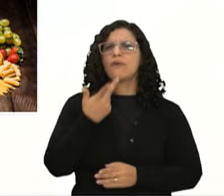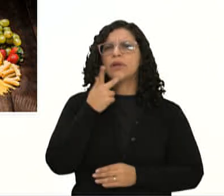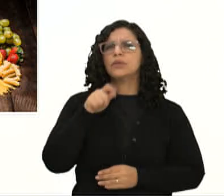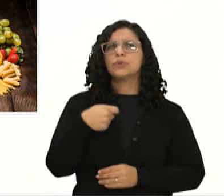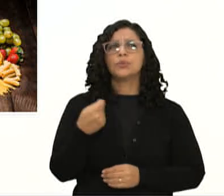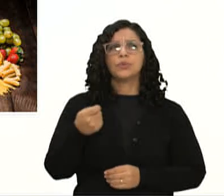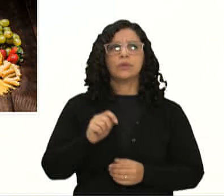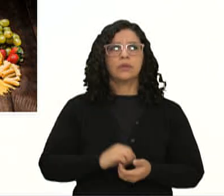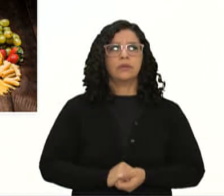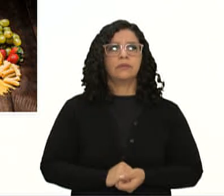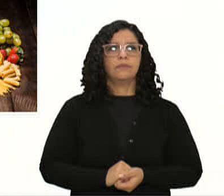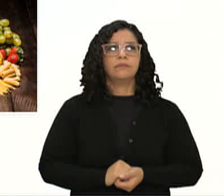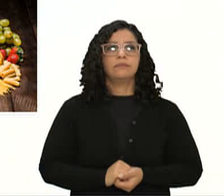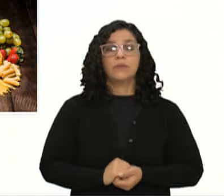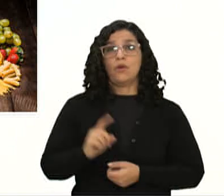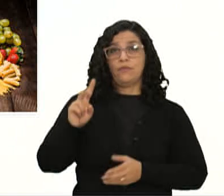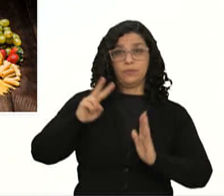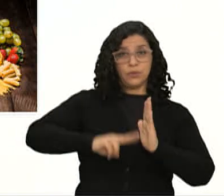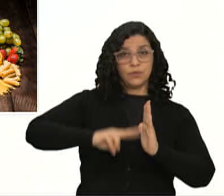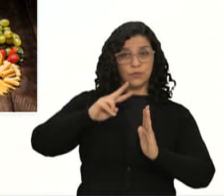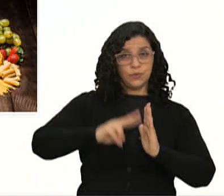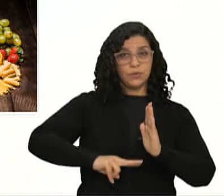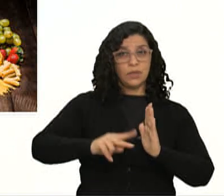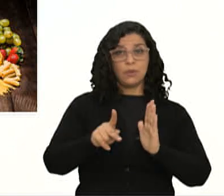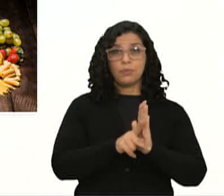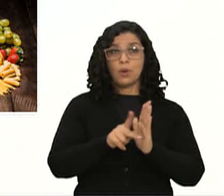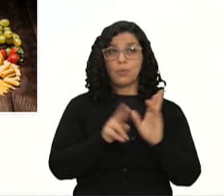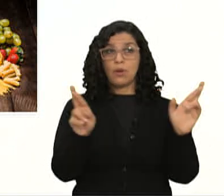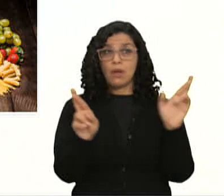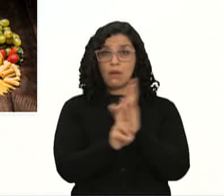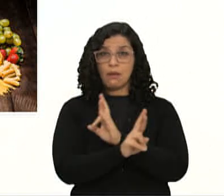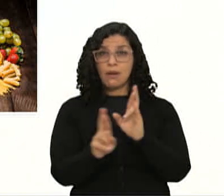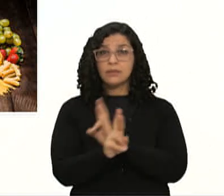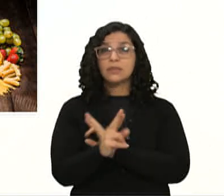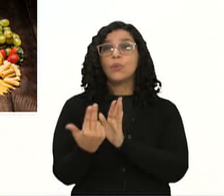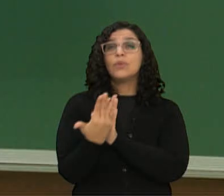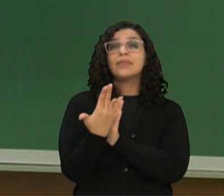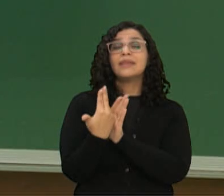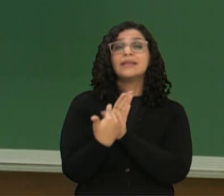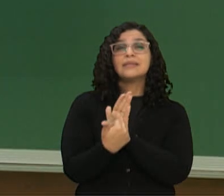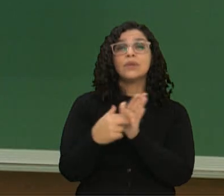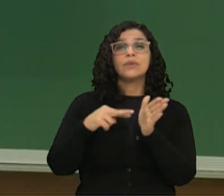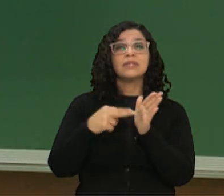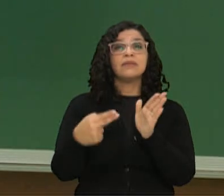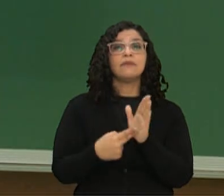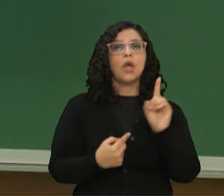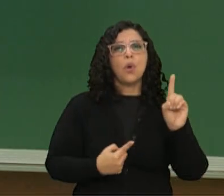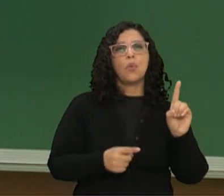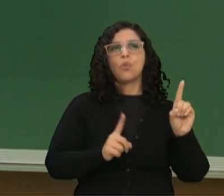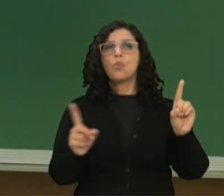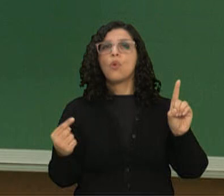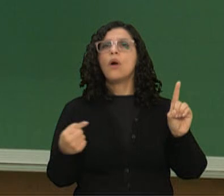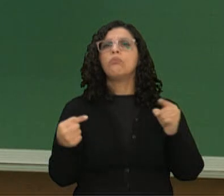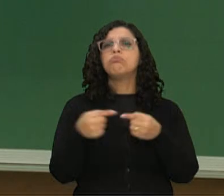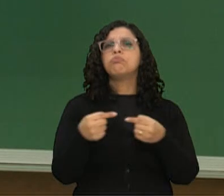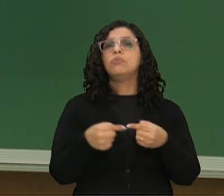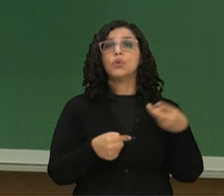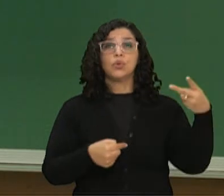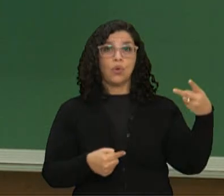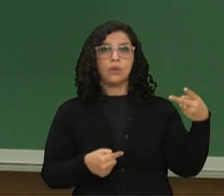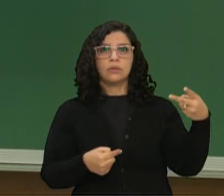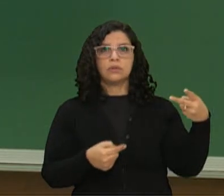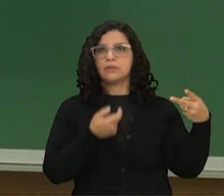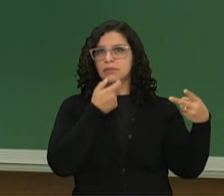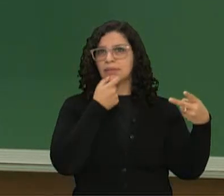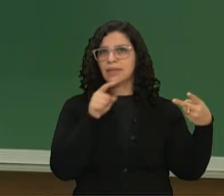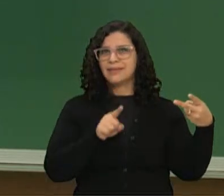assim, ó, eat nutritious food. Você vai relacionar com a figura que representa essa dica. Number 2,